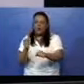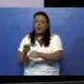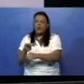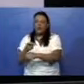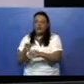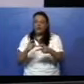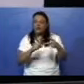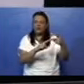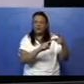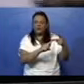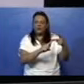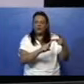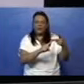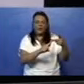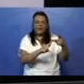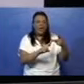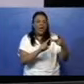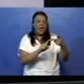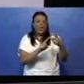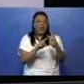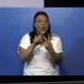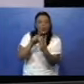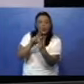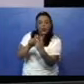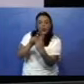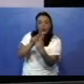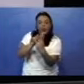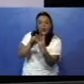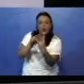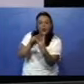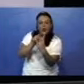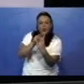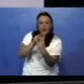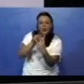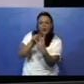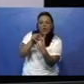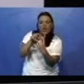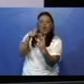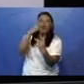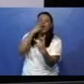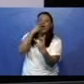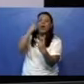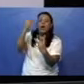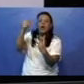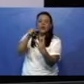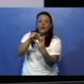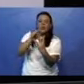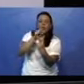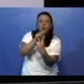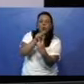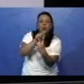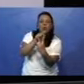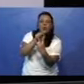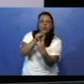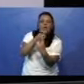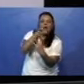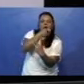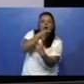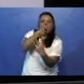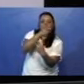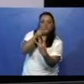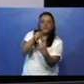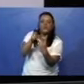mais uma aqui eu já coloquei duas três tempo coloquei o gato lá no meio antes dele um adjetivo